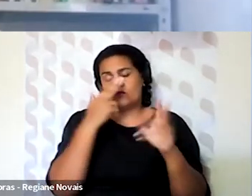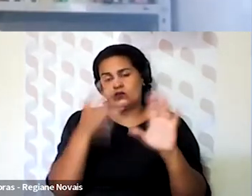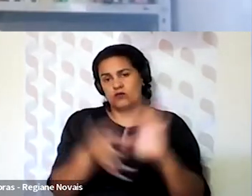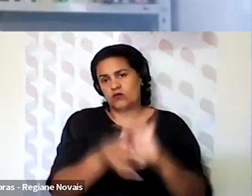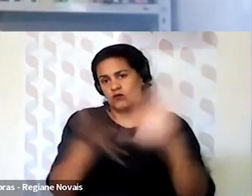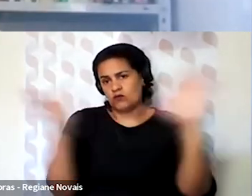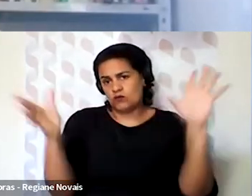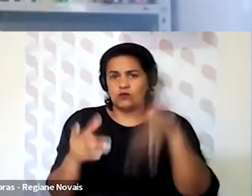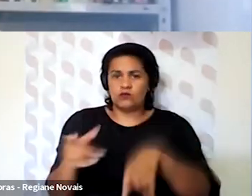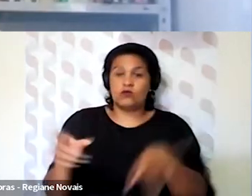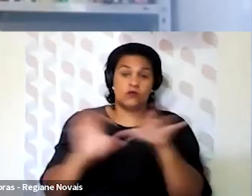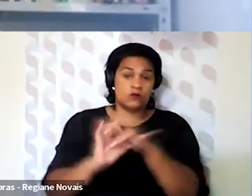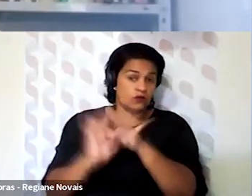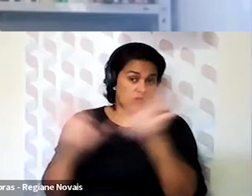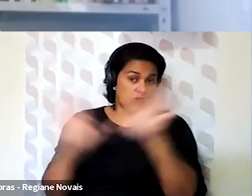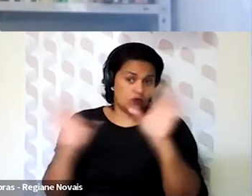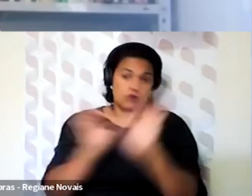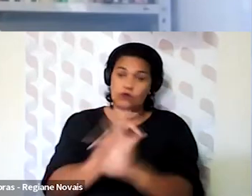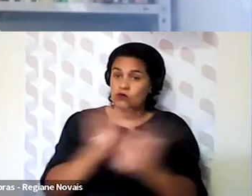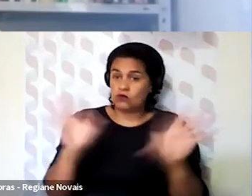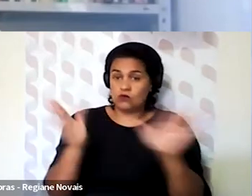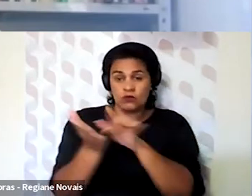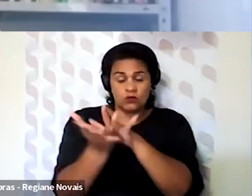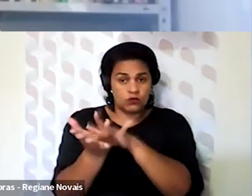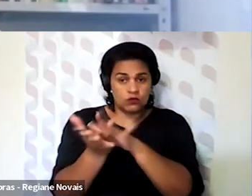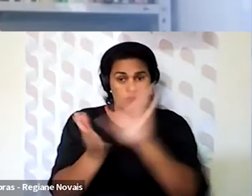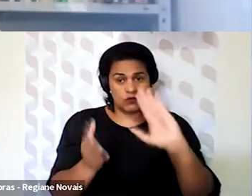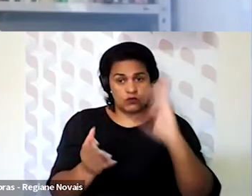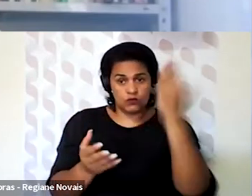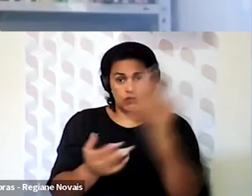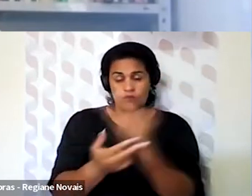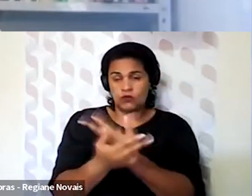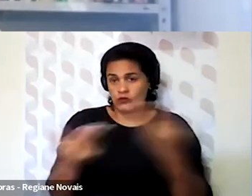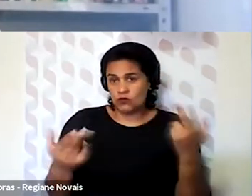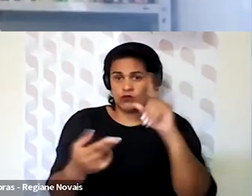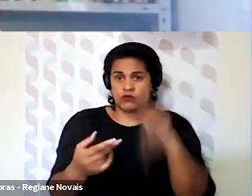meramente democracias de fachada, cenários ocos que escondem, na verdade,